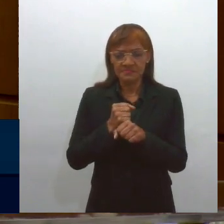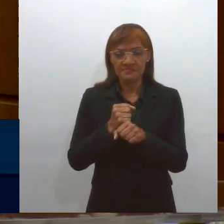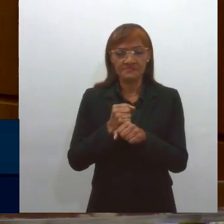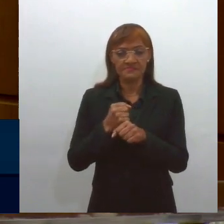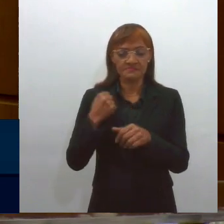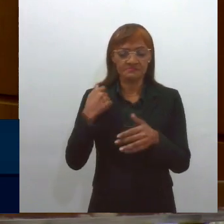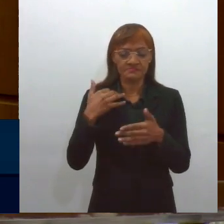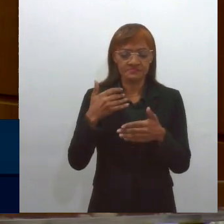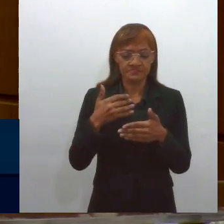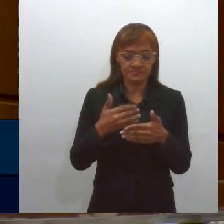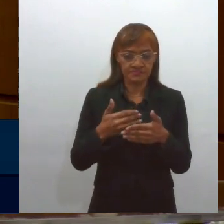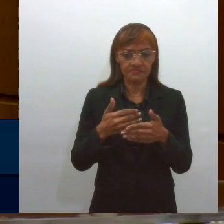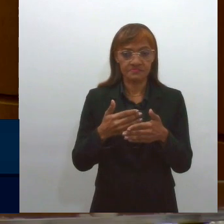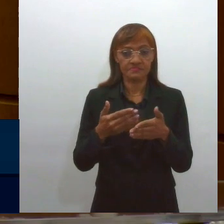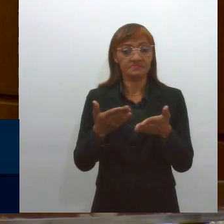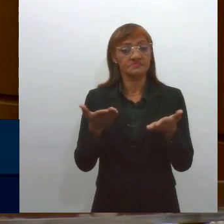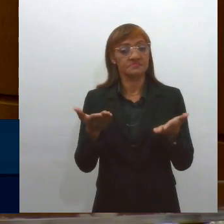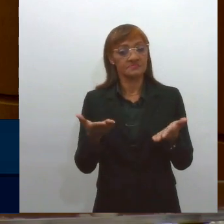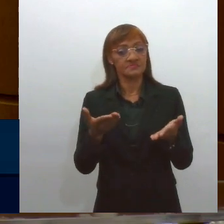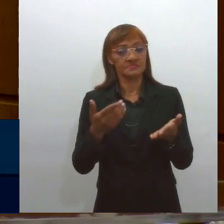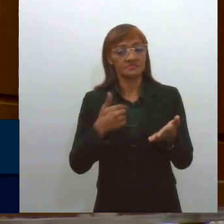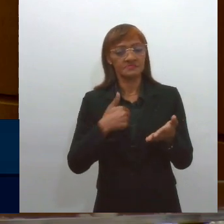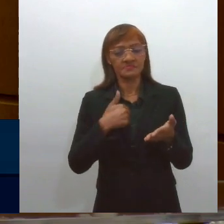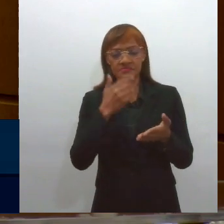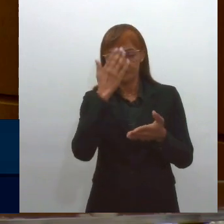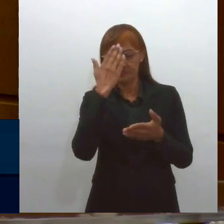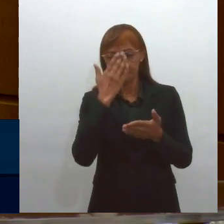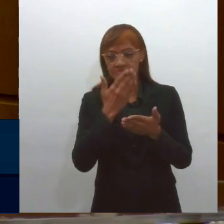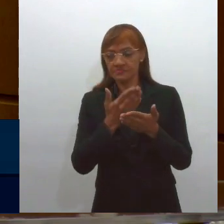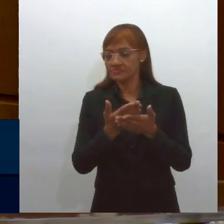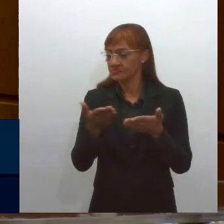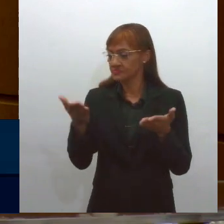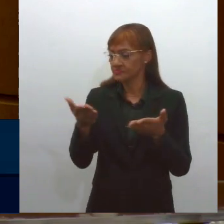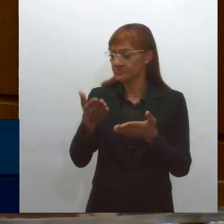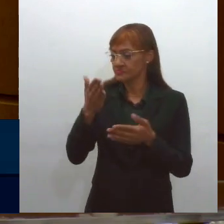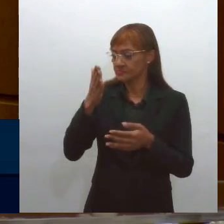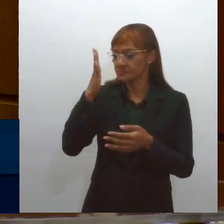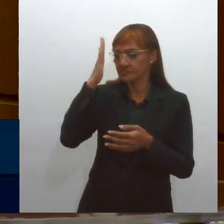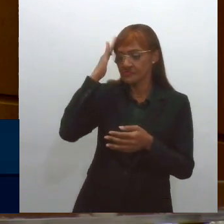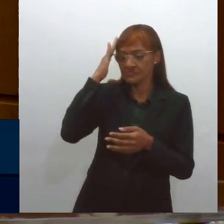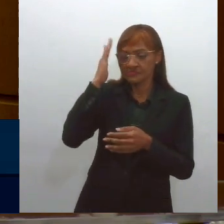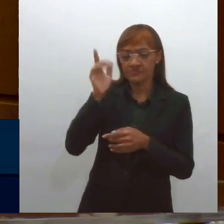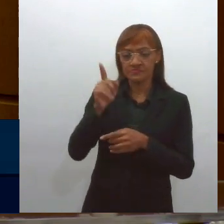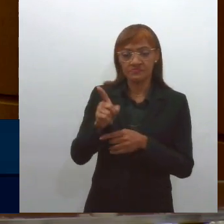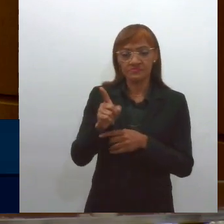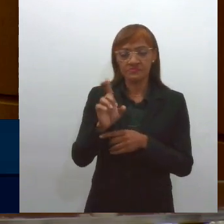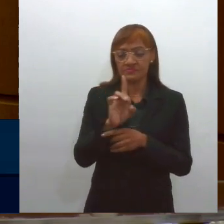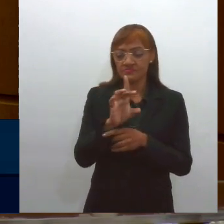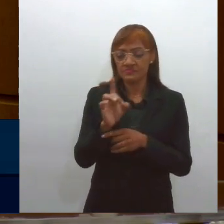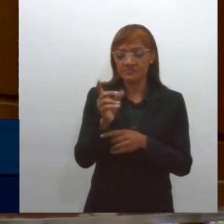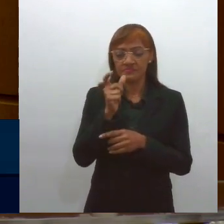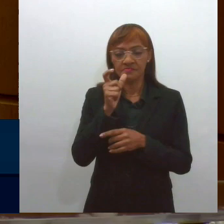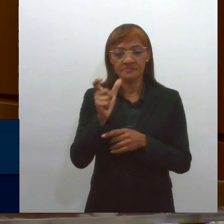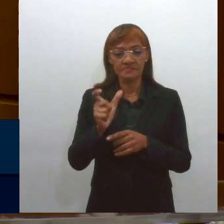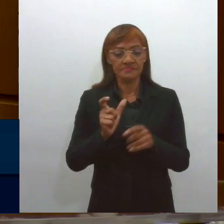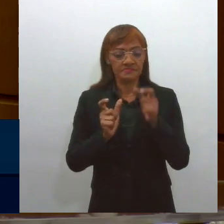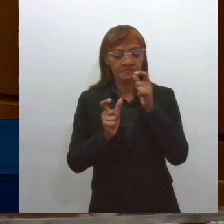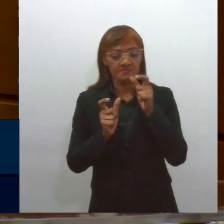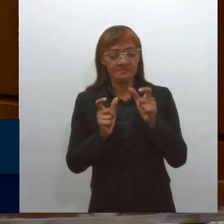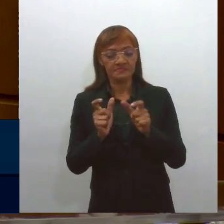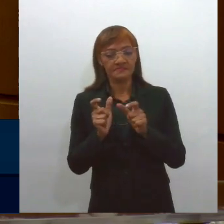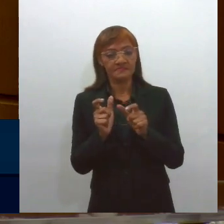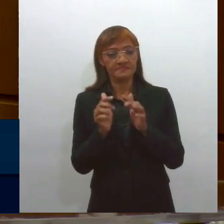ter compreendido exatamente o que aquelas palavras e frases gostariam de me dizer. Consegui